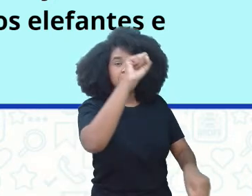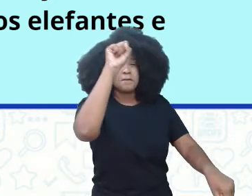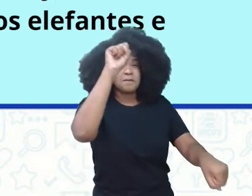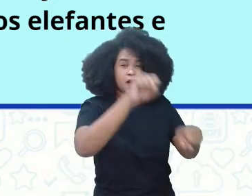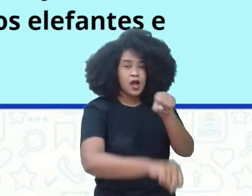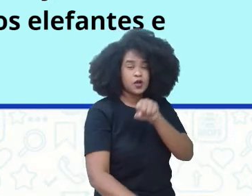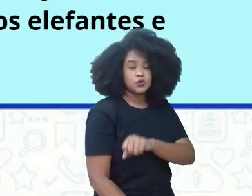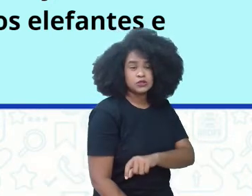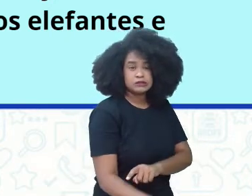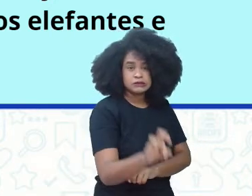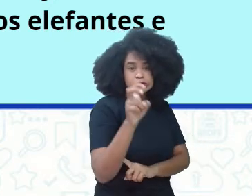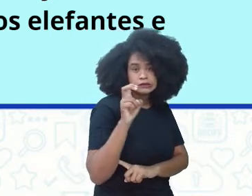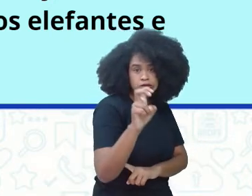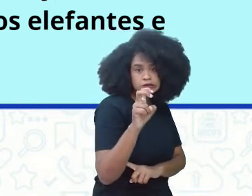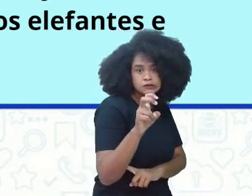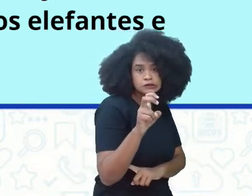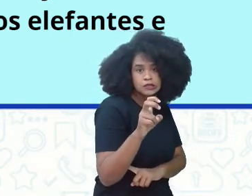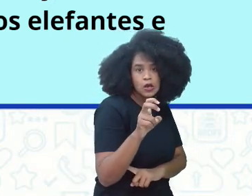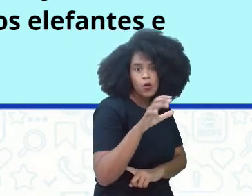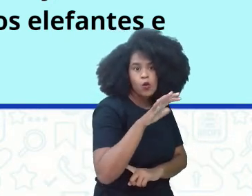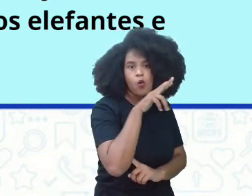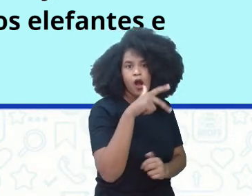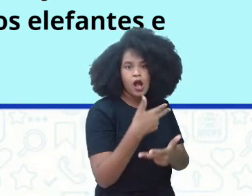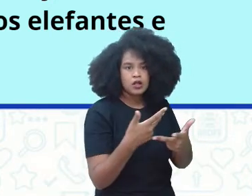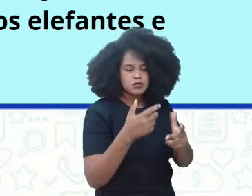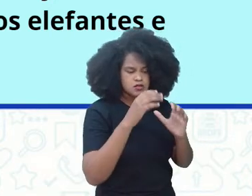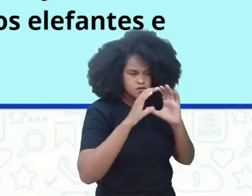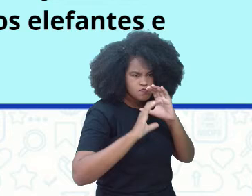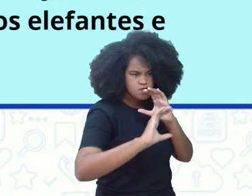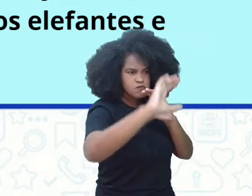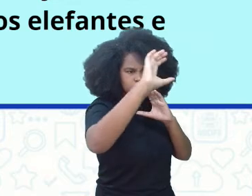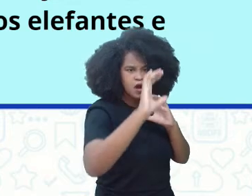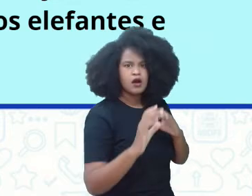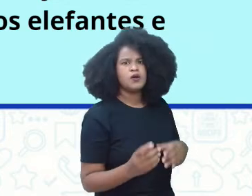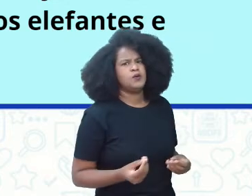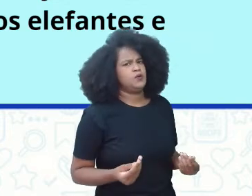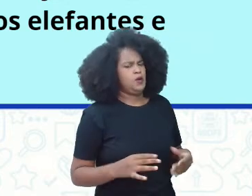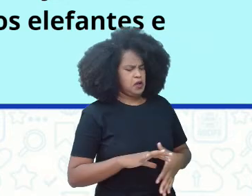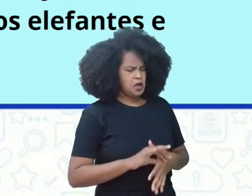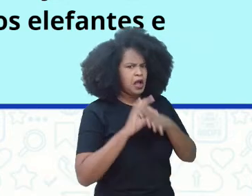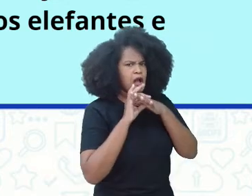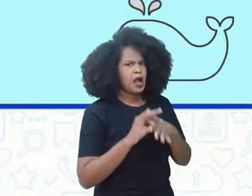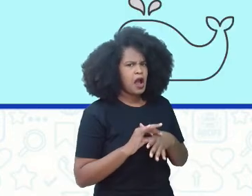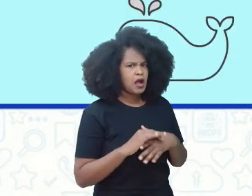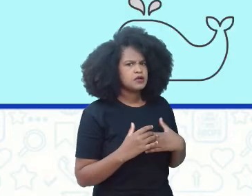a competição aí. Ela matou 5 elefantes, era muita carne, né, pessoal?